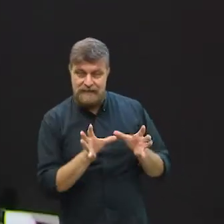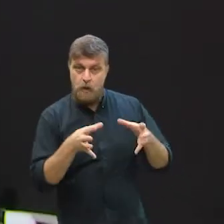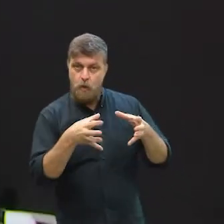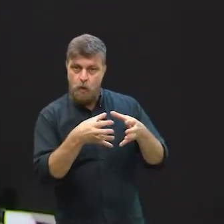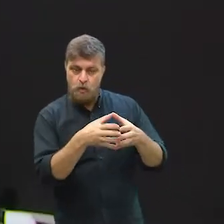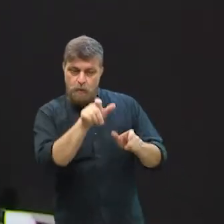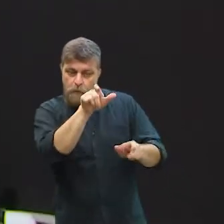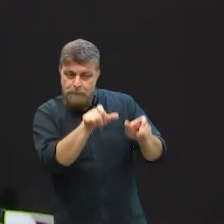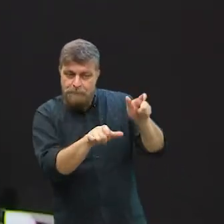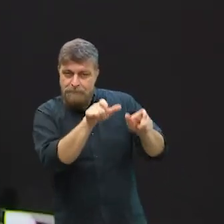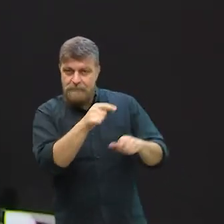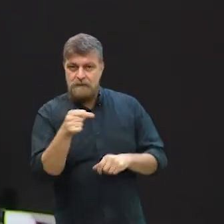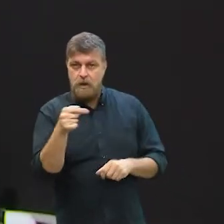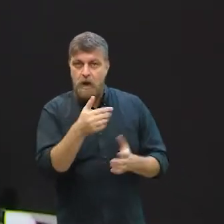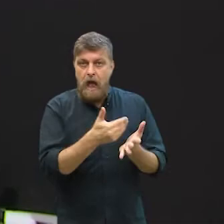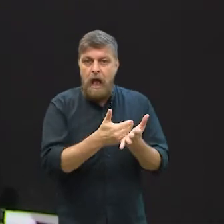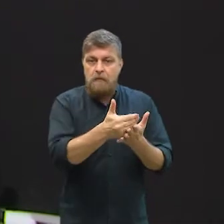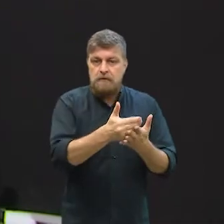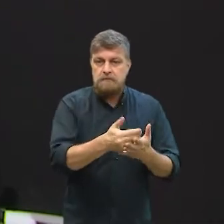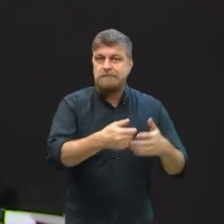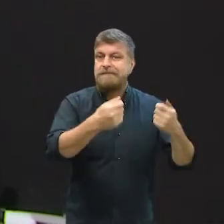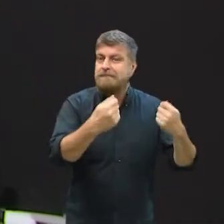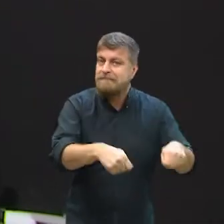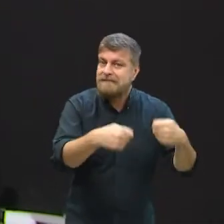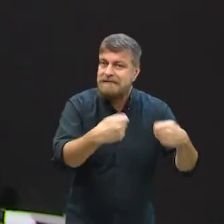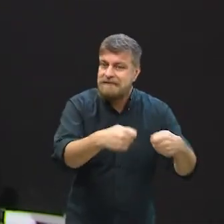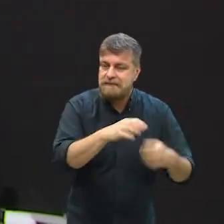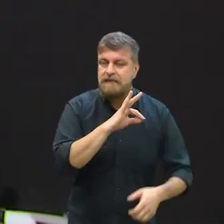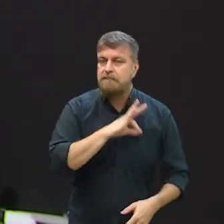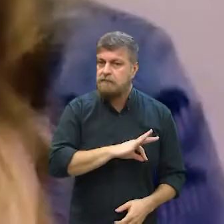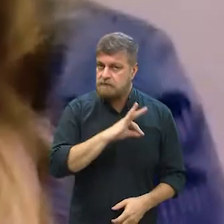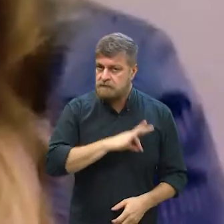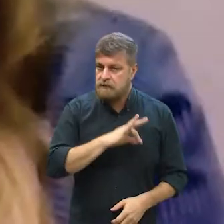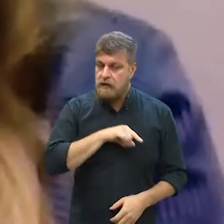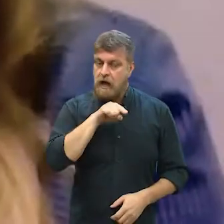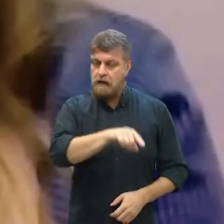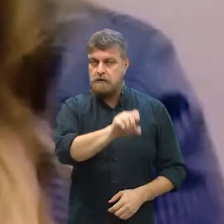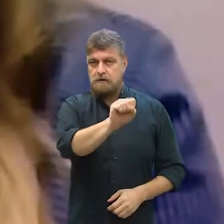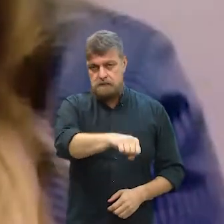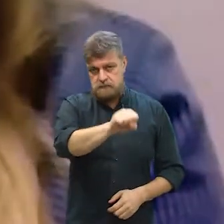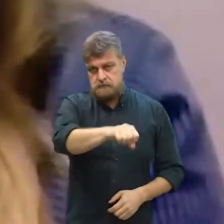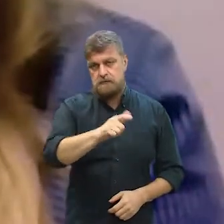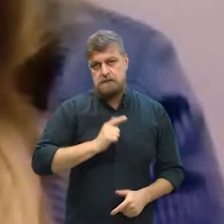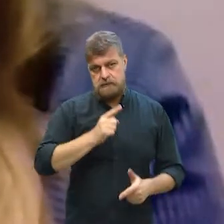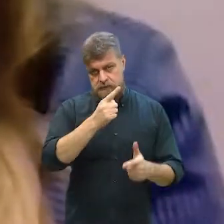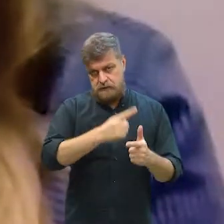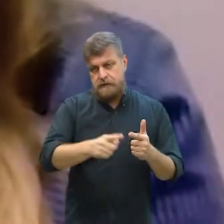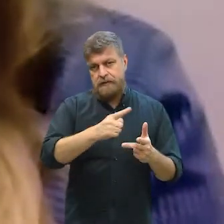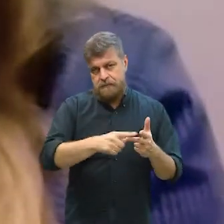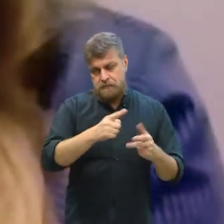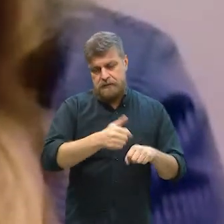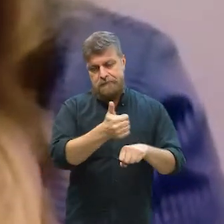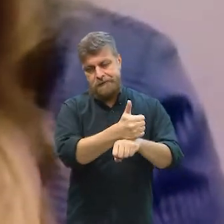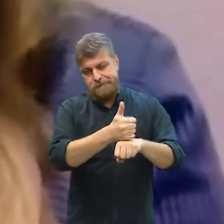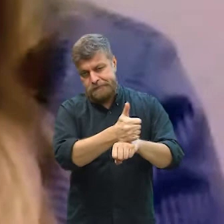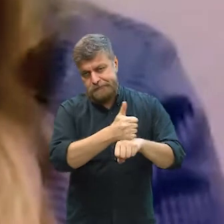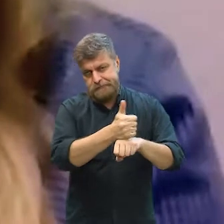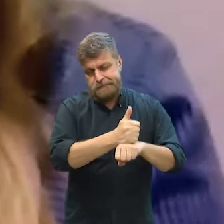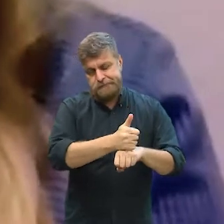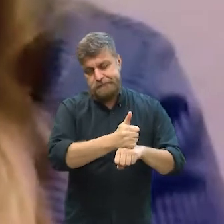Lado, existe aquele grupo de pessoas que começou a empreender por necessidade. Esse grupo, sim, por conta de problemas na